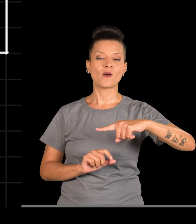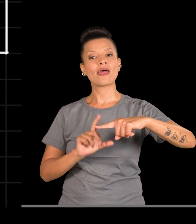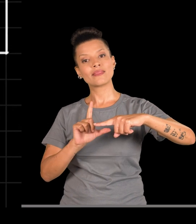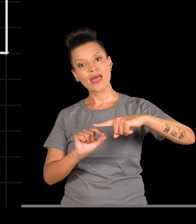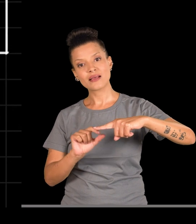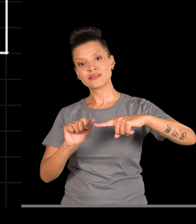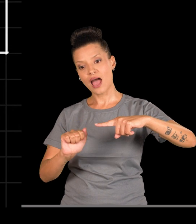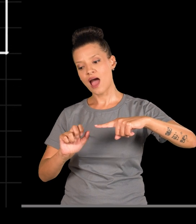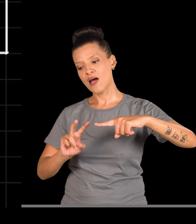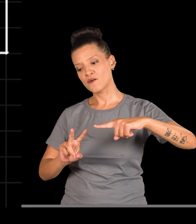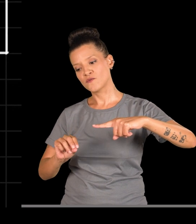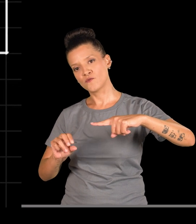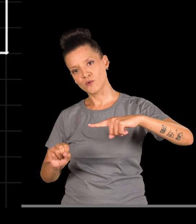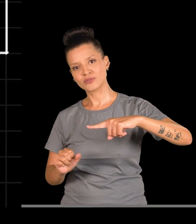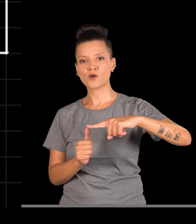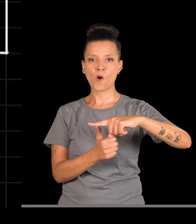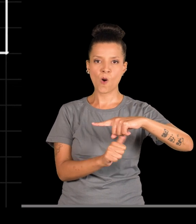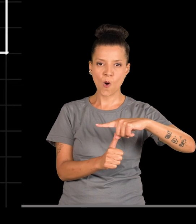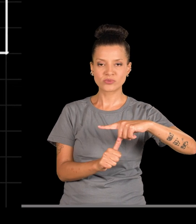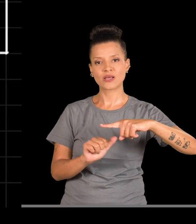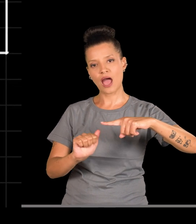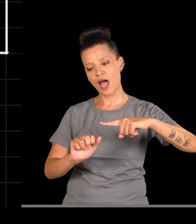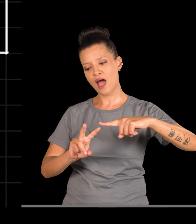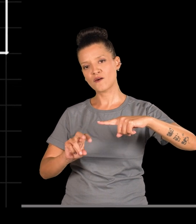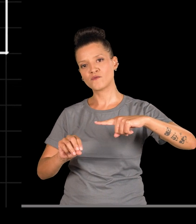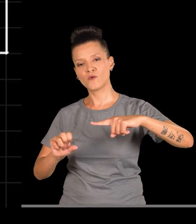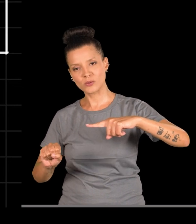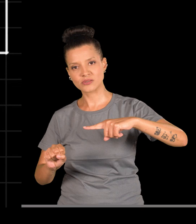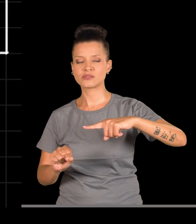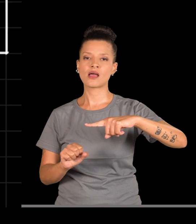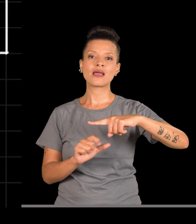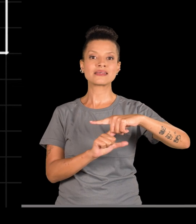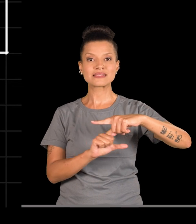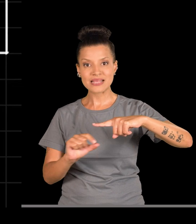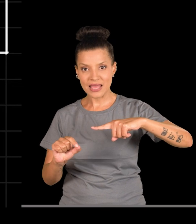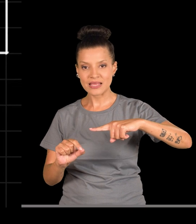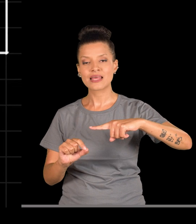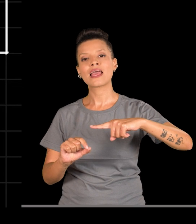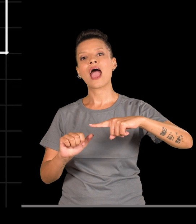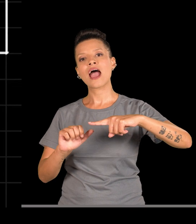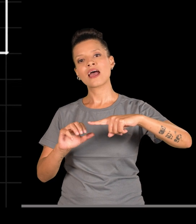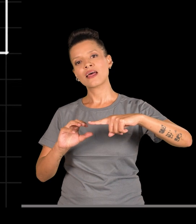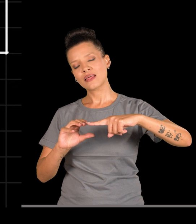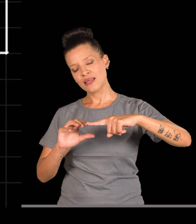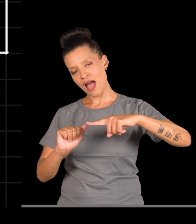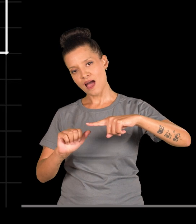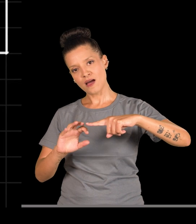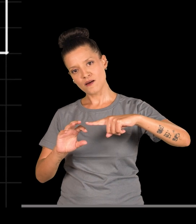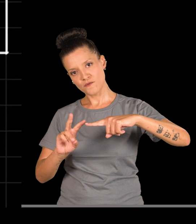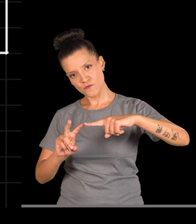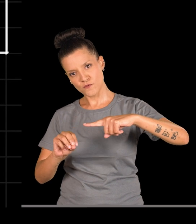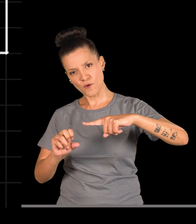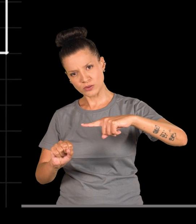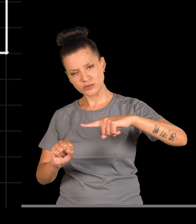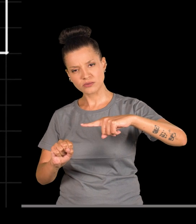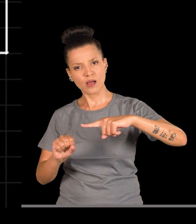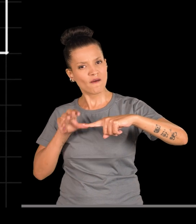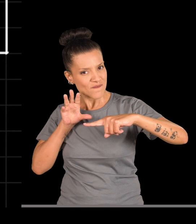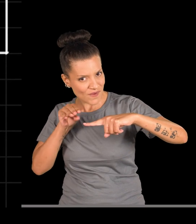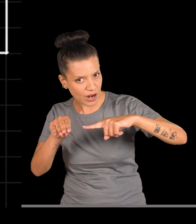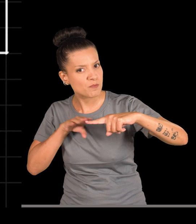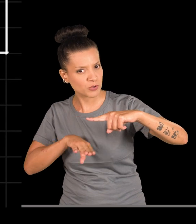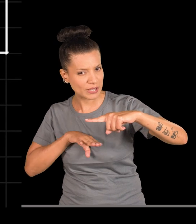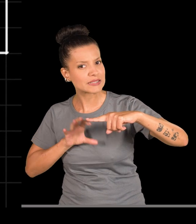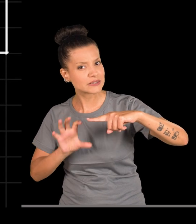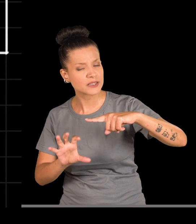11avos, 12avos, 13avos e assim por diante. É sempre avos, até chegar lá no 100, né, que é centavos, certo? E de onde vem esse avo?